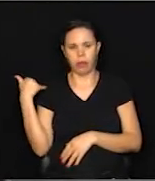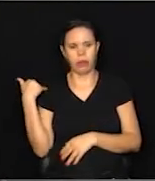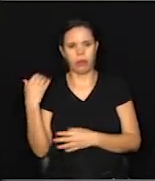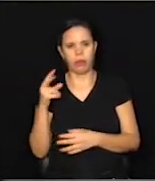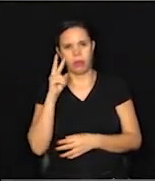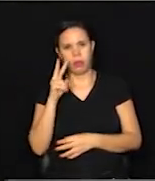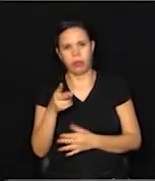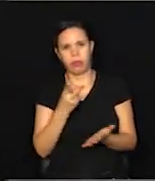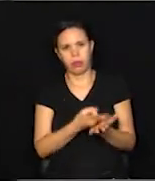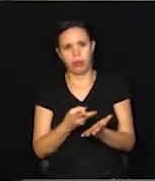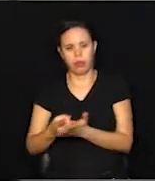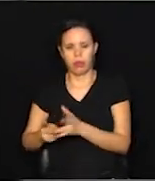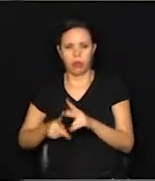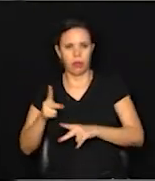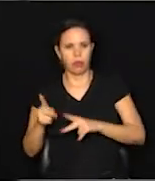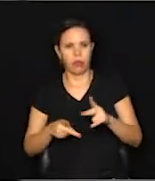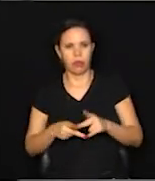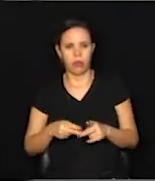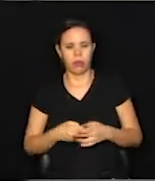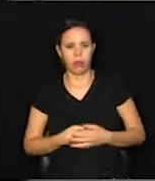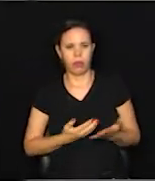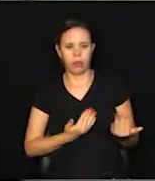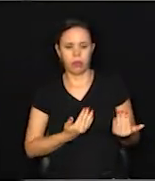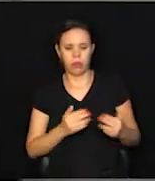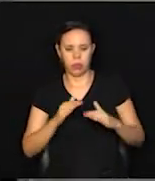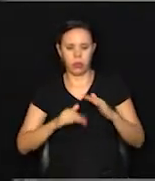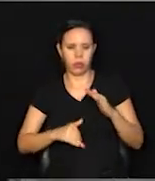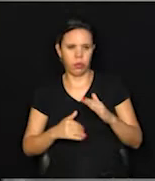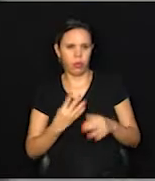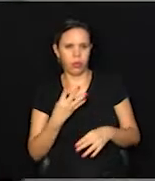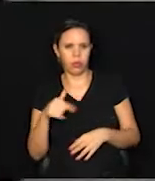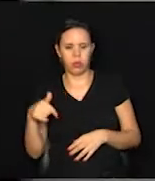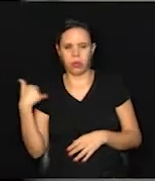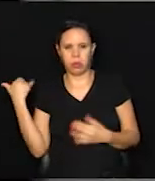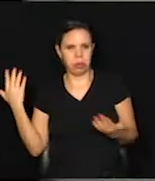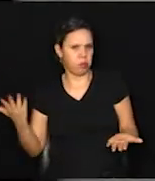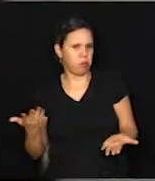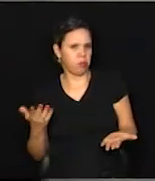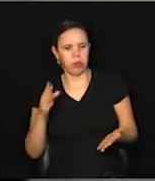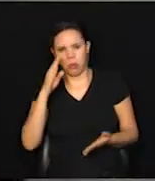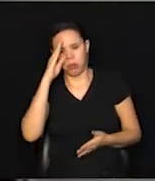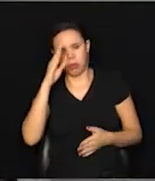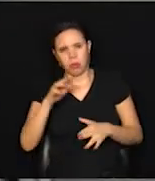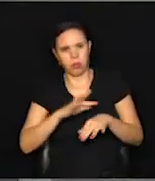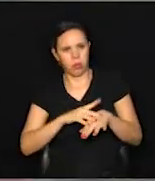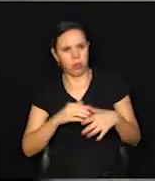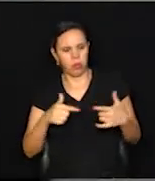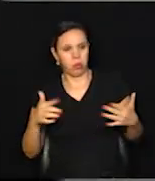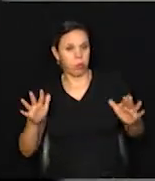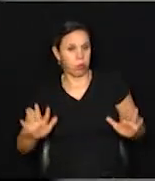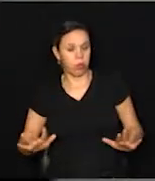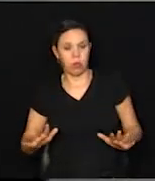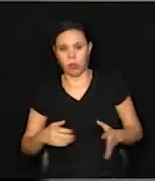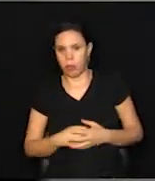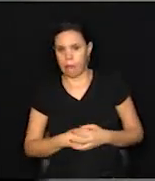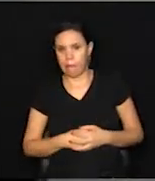a internação de pessoas mais jovens, né, e principalmente com comorbidades. Então, assim,